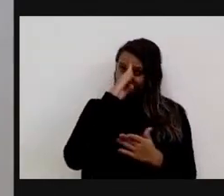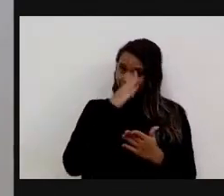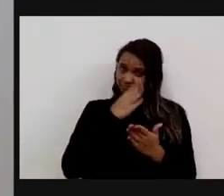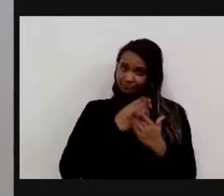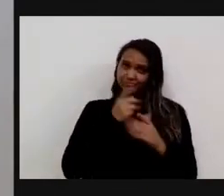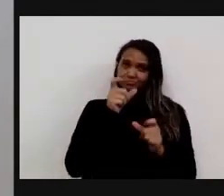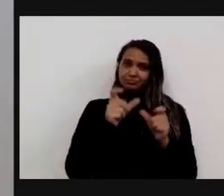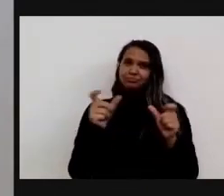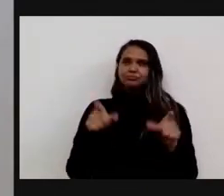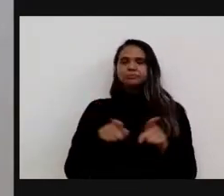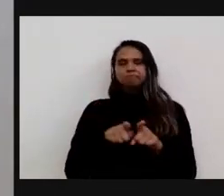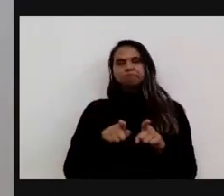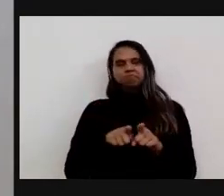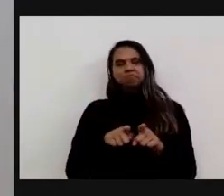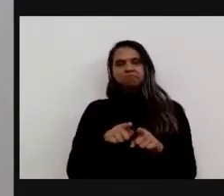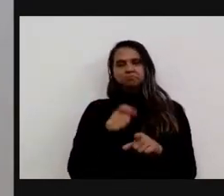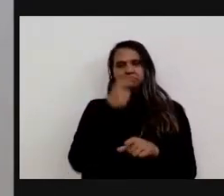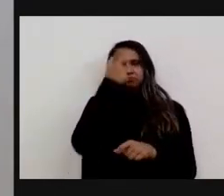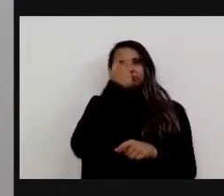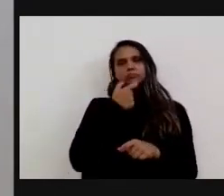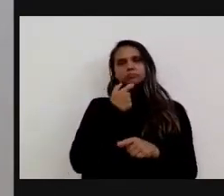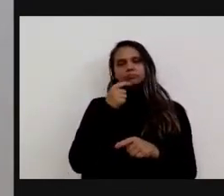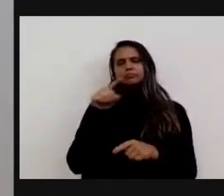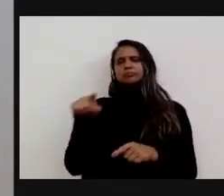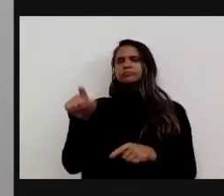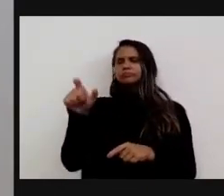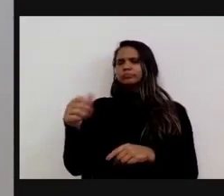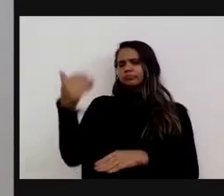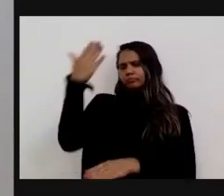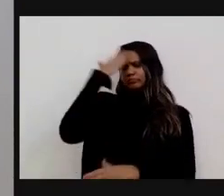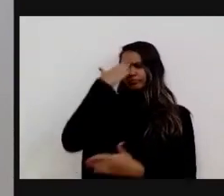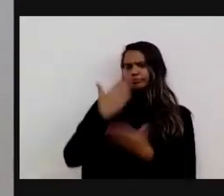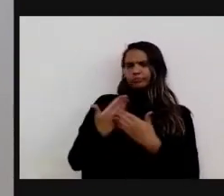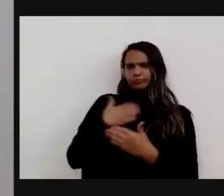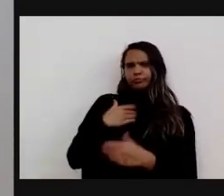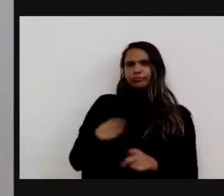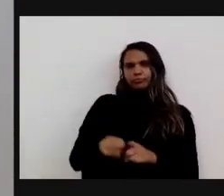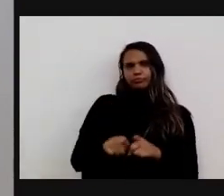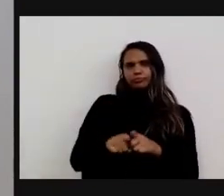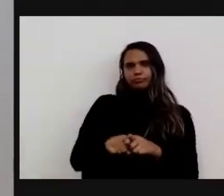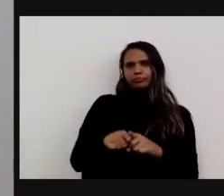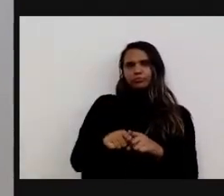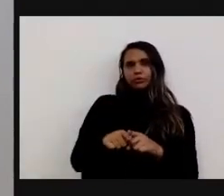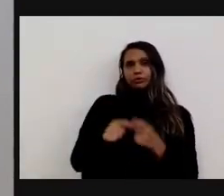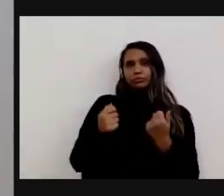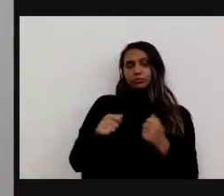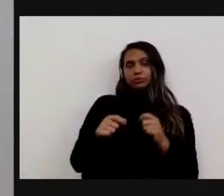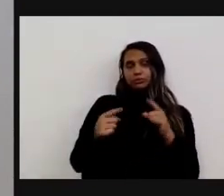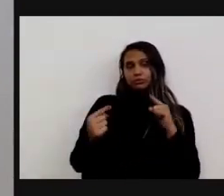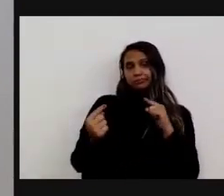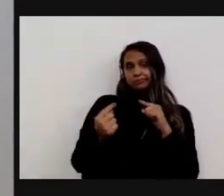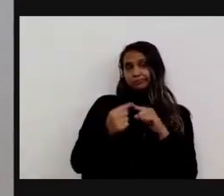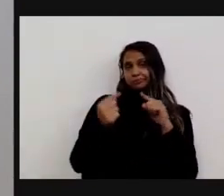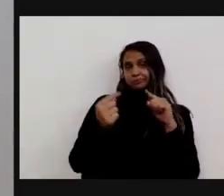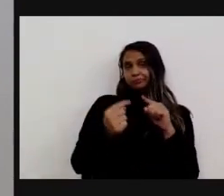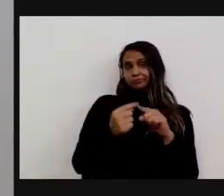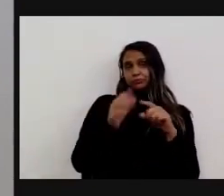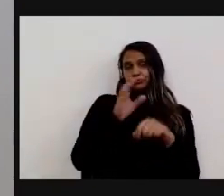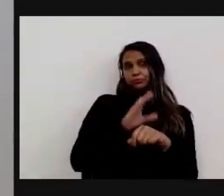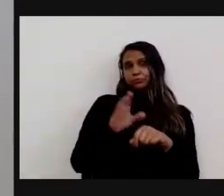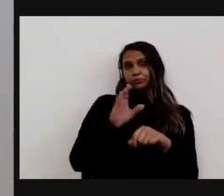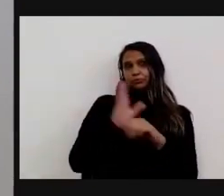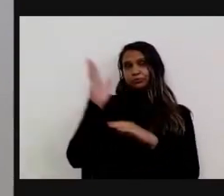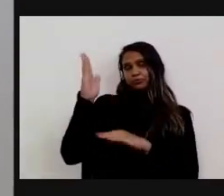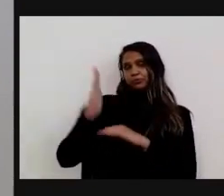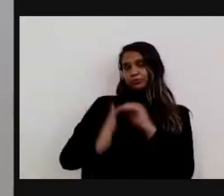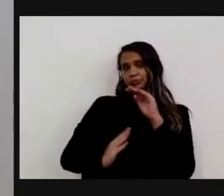e ser confiável também é para fazer isso é tem muito a ver com alinhar o discurso à prática né então não adianta